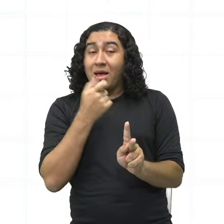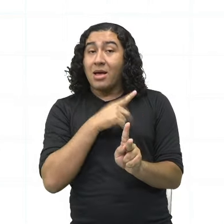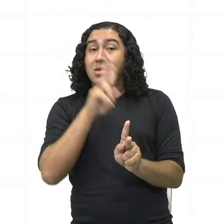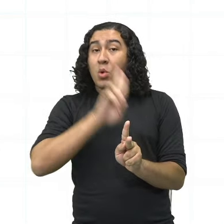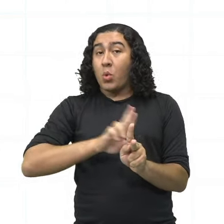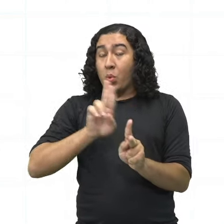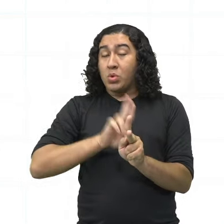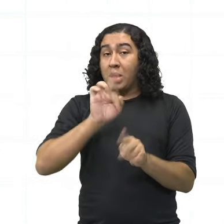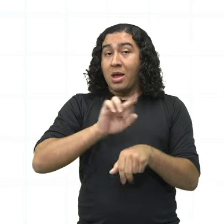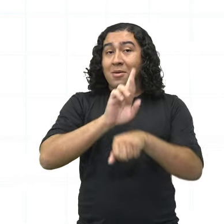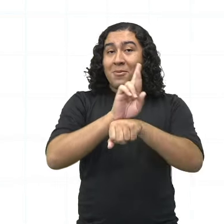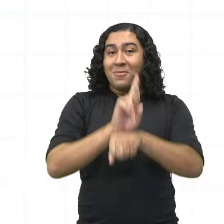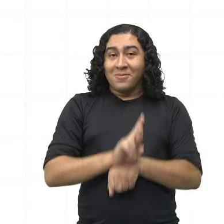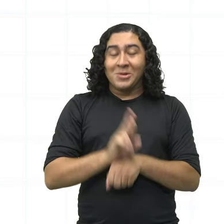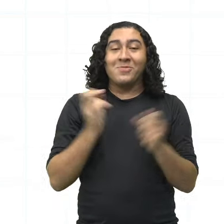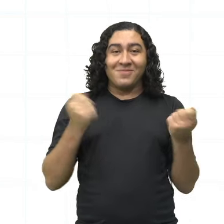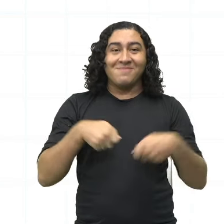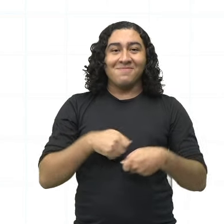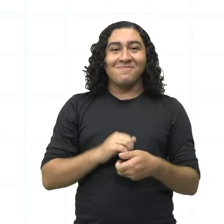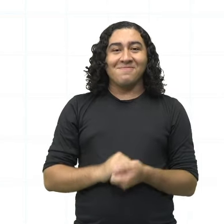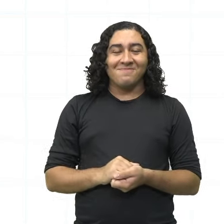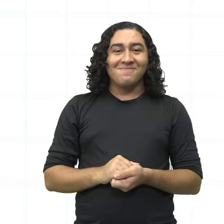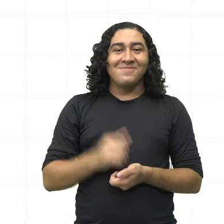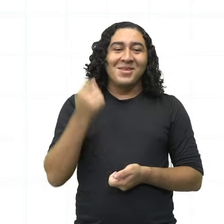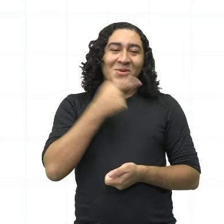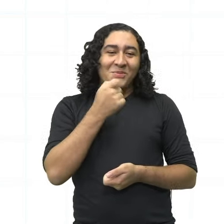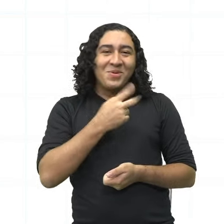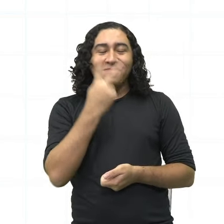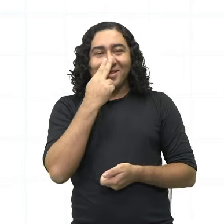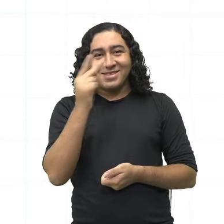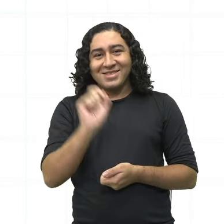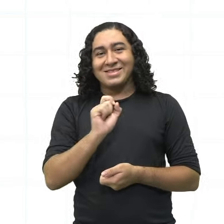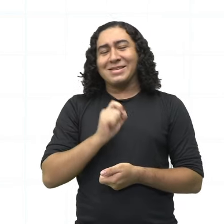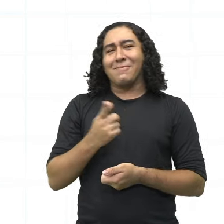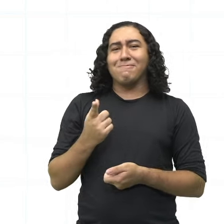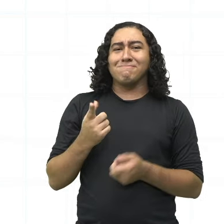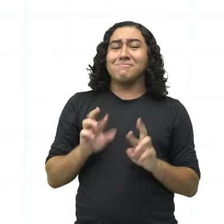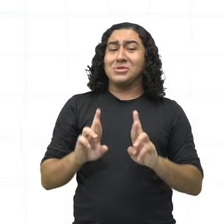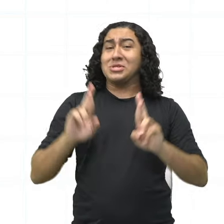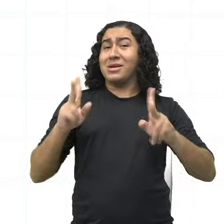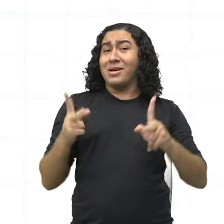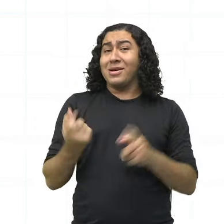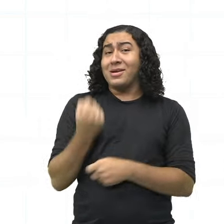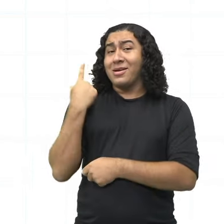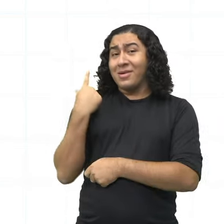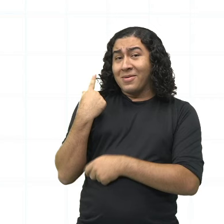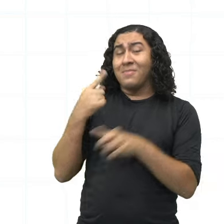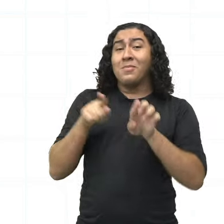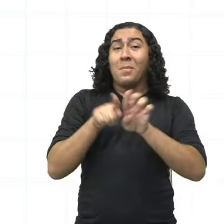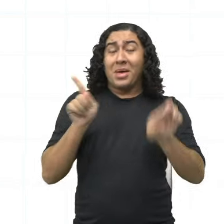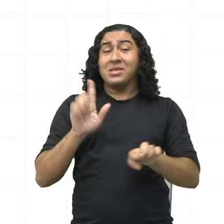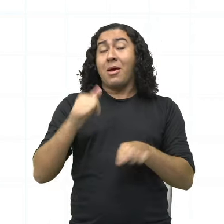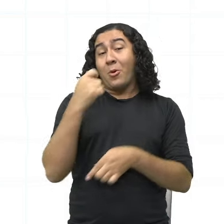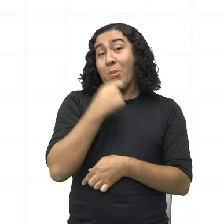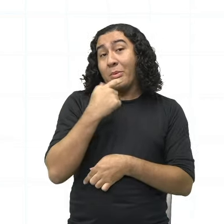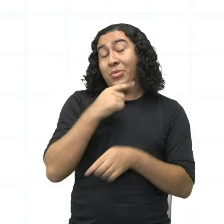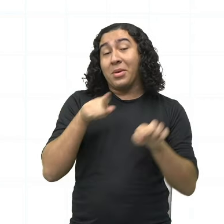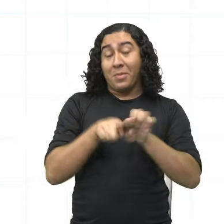foi utilizado, né? Um humor meio duvidoso, mas não deixa de ser um humor,